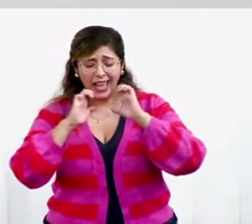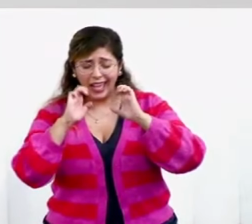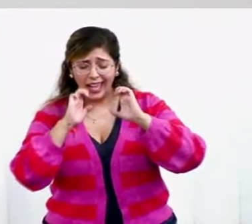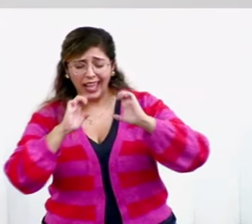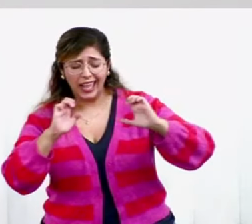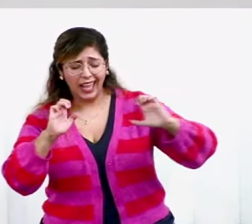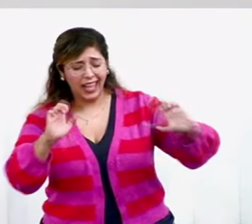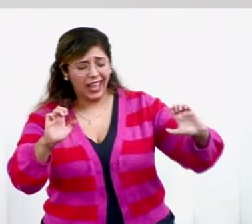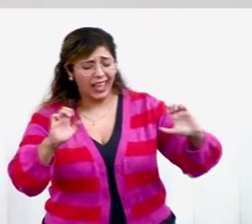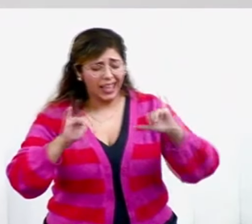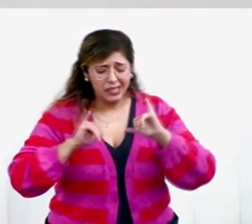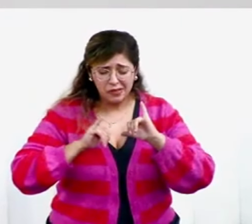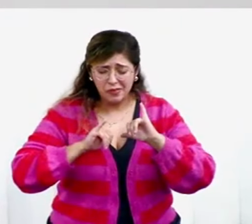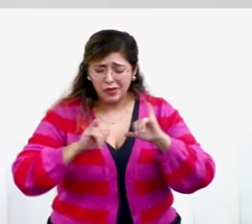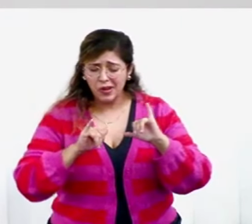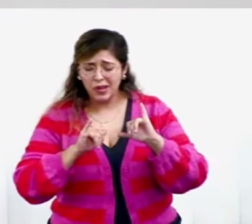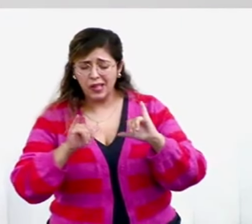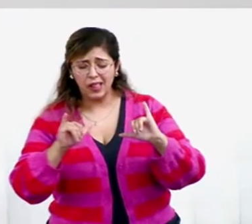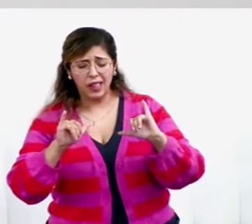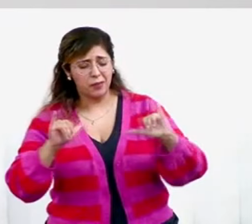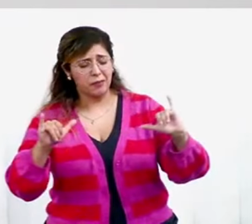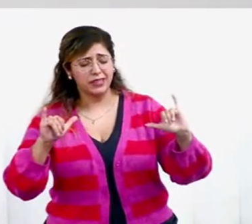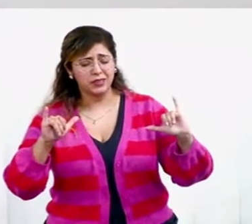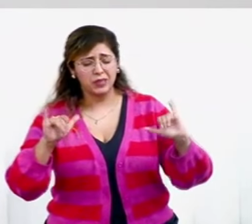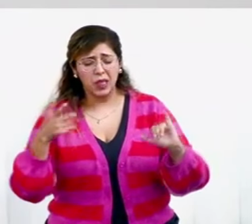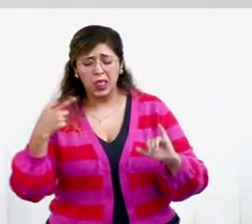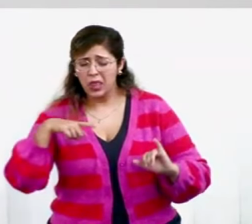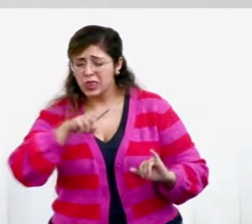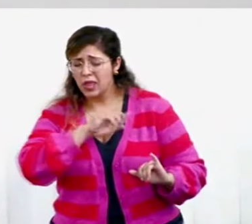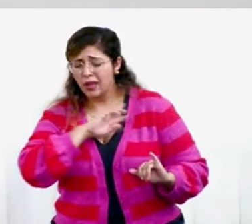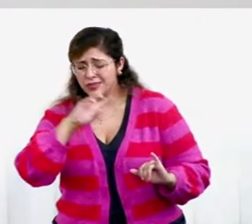coração, sermos transformados.